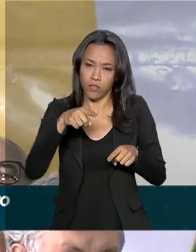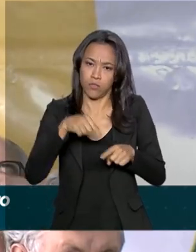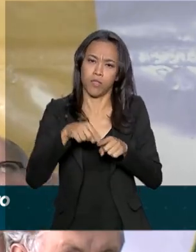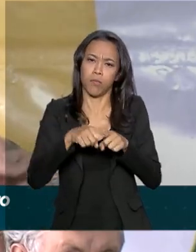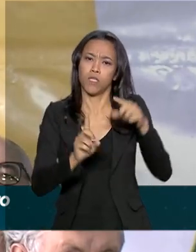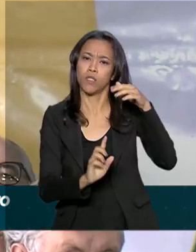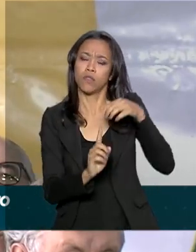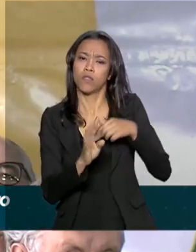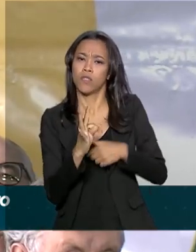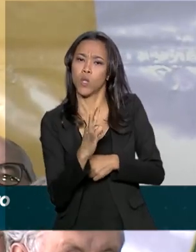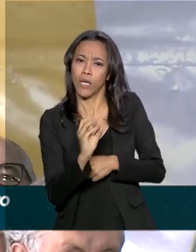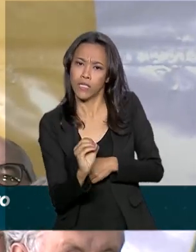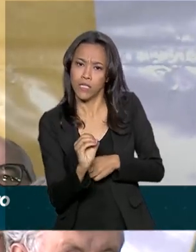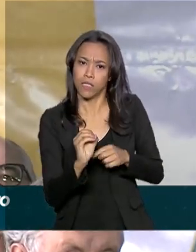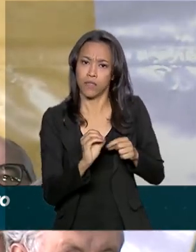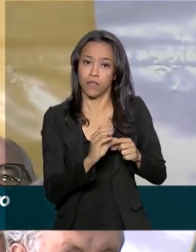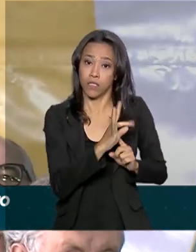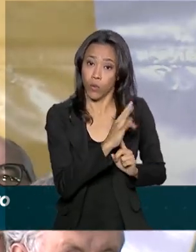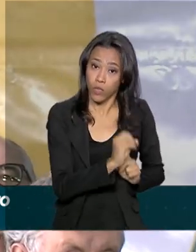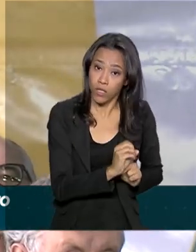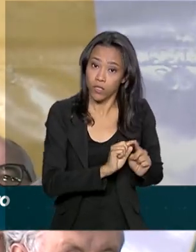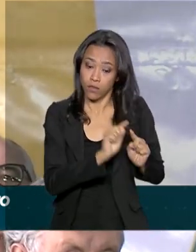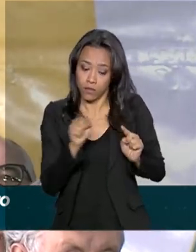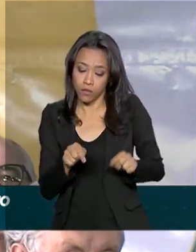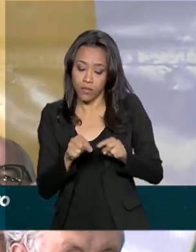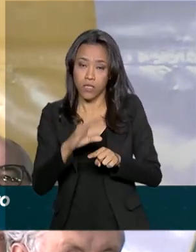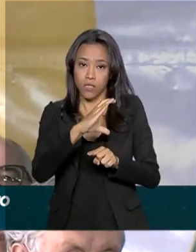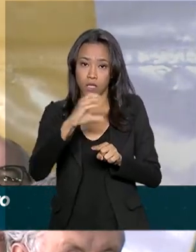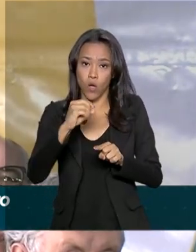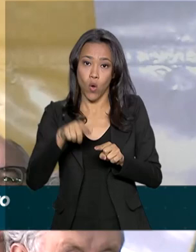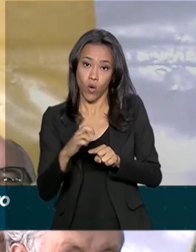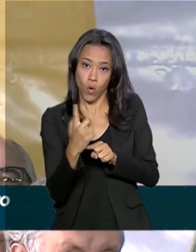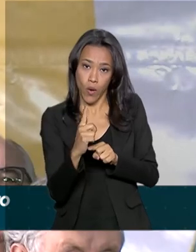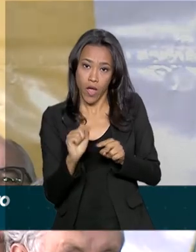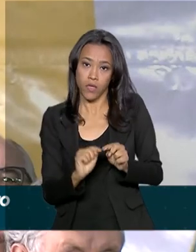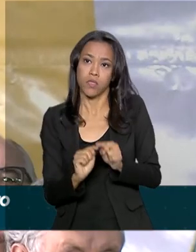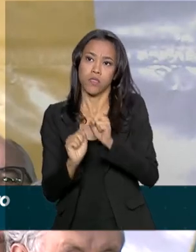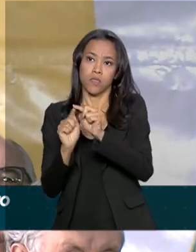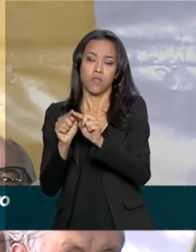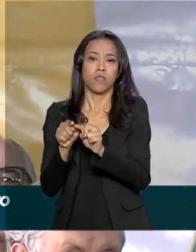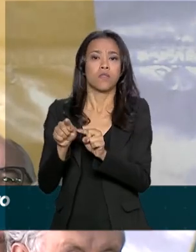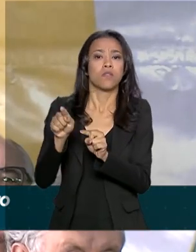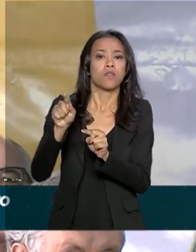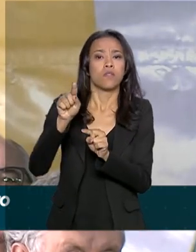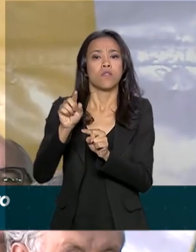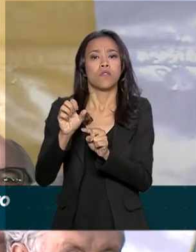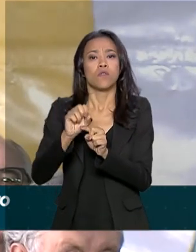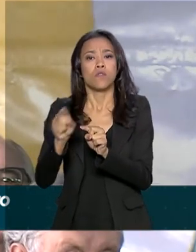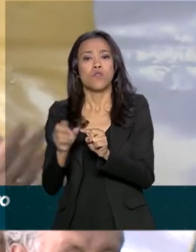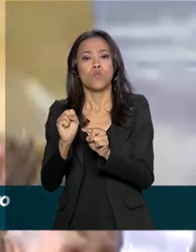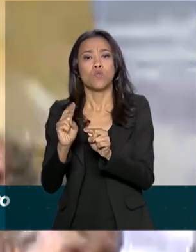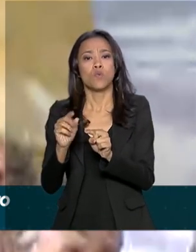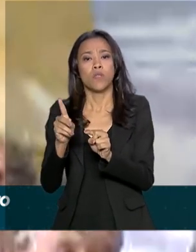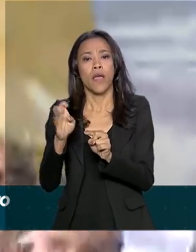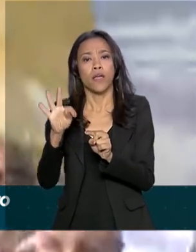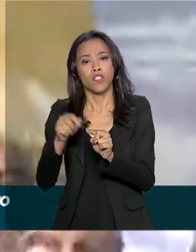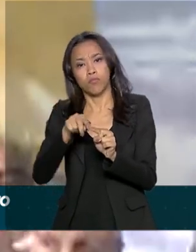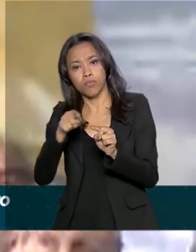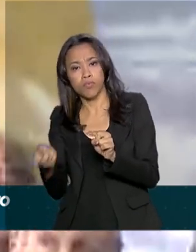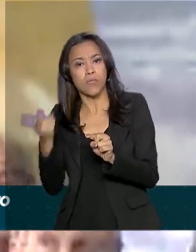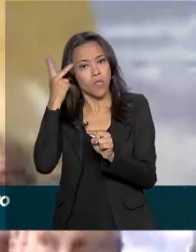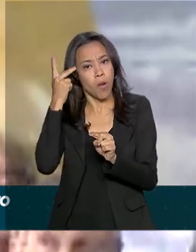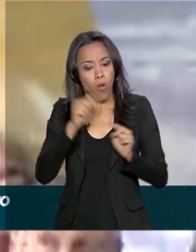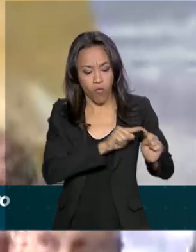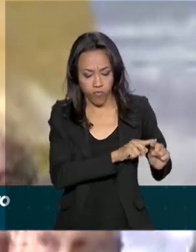Norte, entre Goiás, na região Centro-Oeste, e vem para o Sudeste, morrendo ali no Porto de Santos. Mas não vai acabar ali,